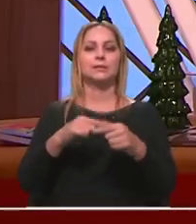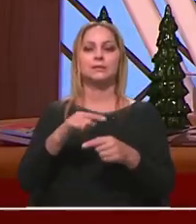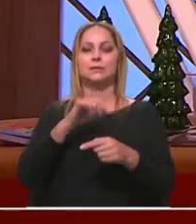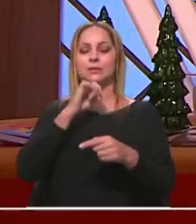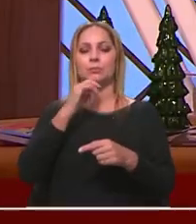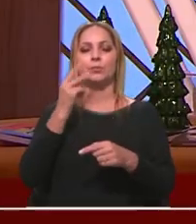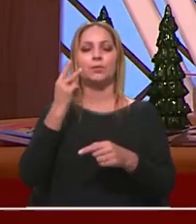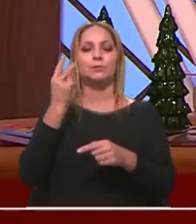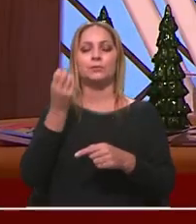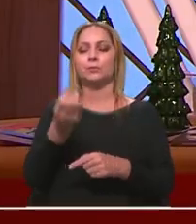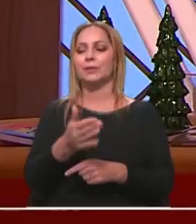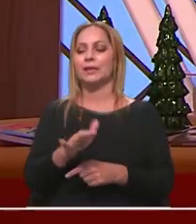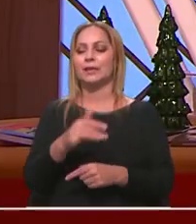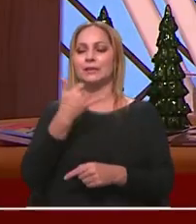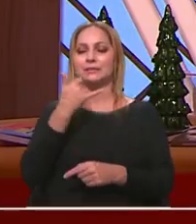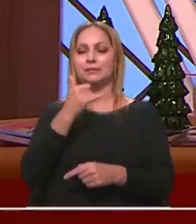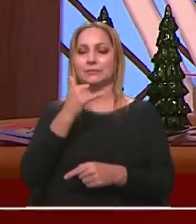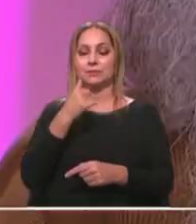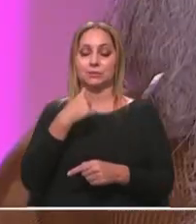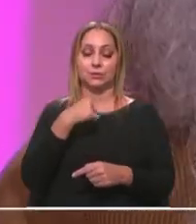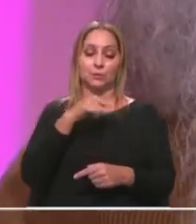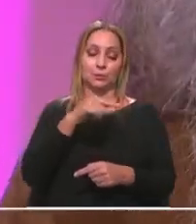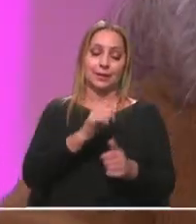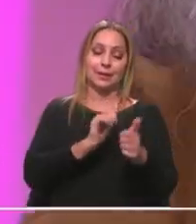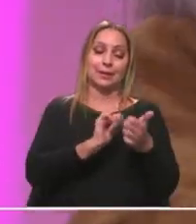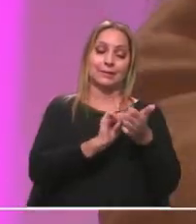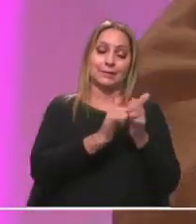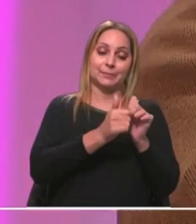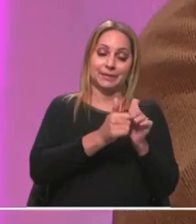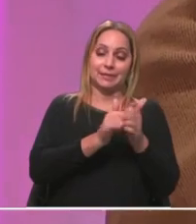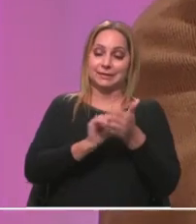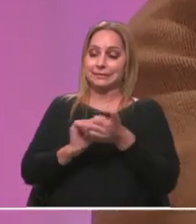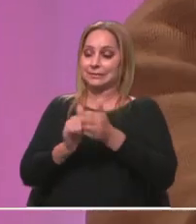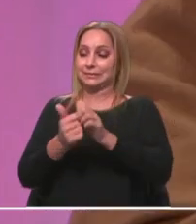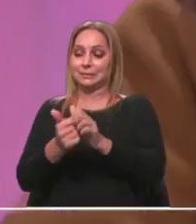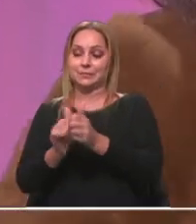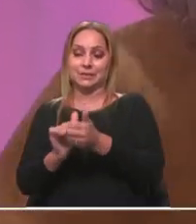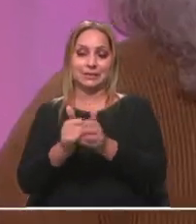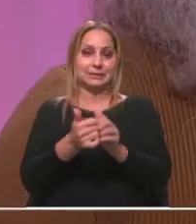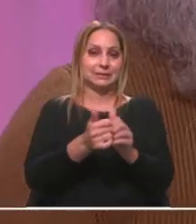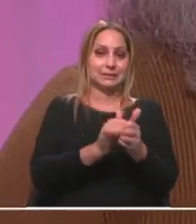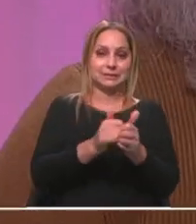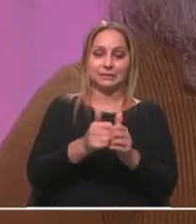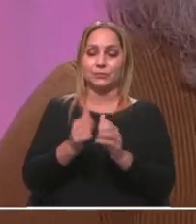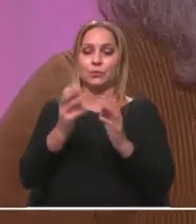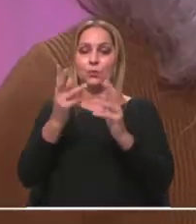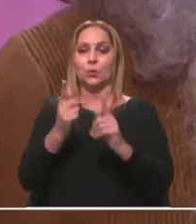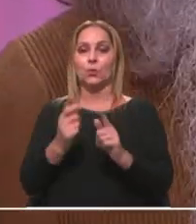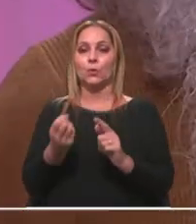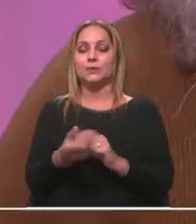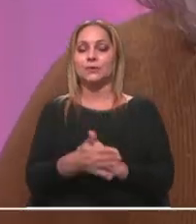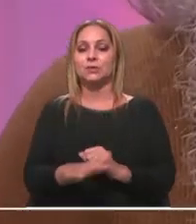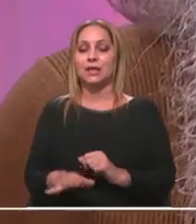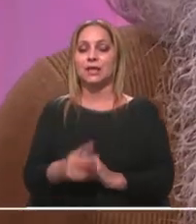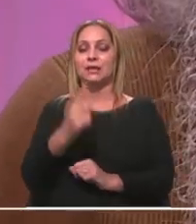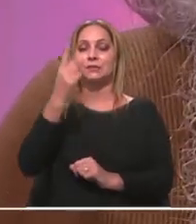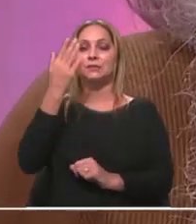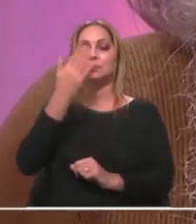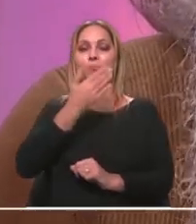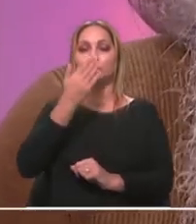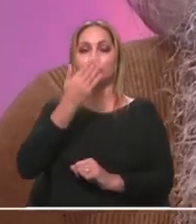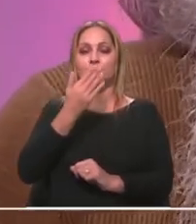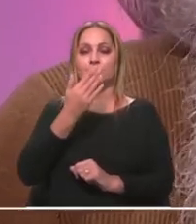feliz da vida e eu tenho que me adecuar àquela criança que não é a realid outra exato quantas crianças por dia que é nesta altura